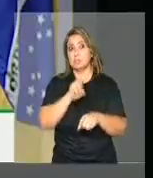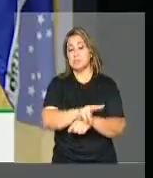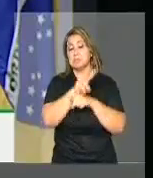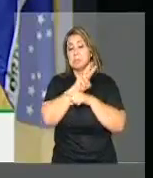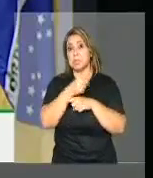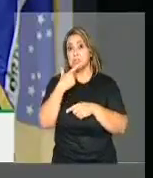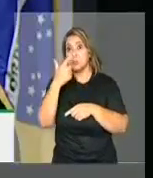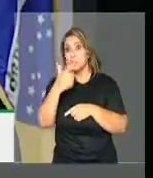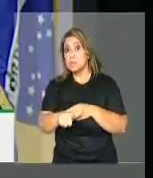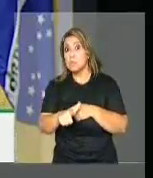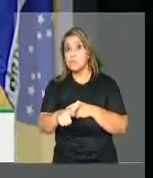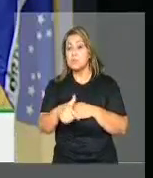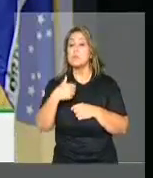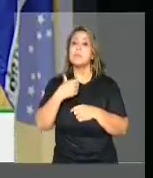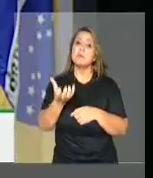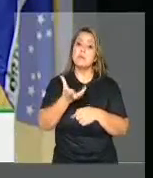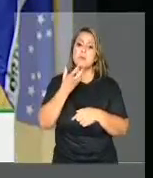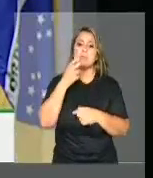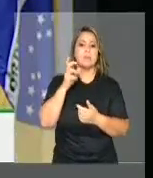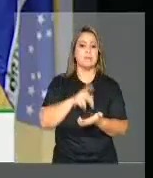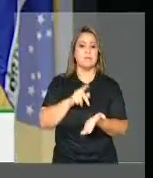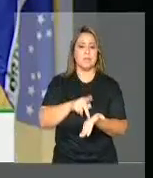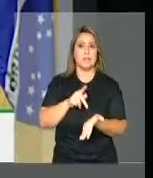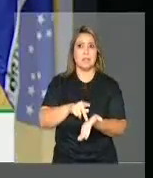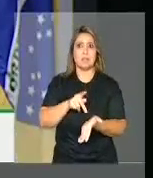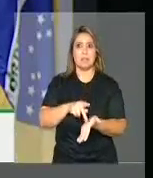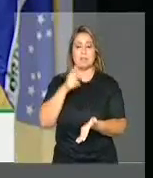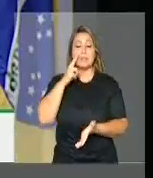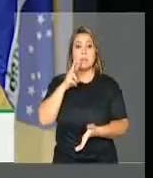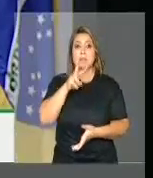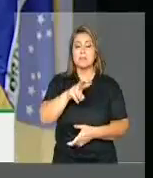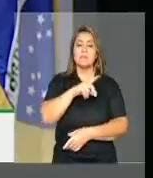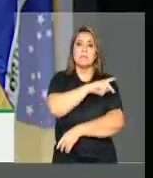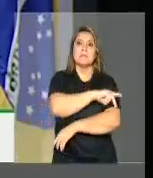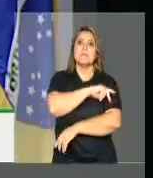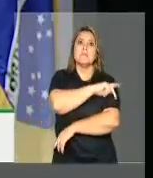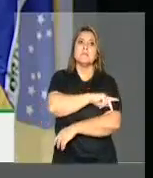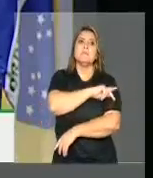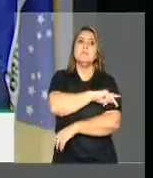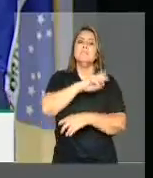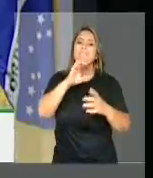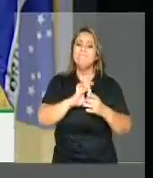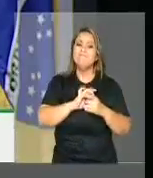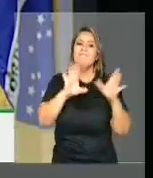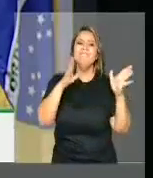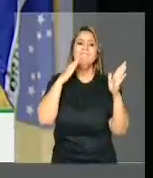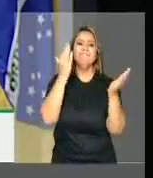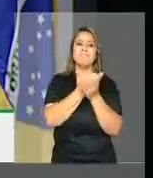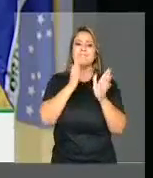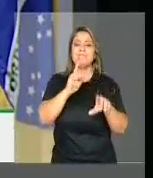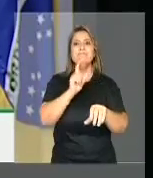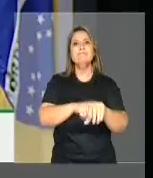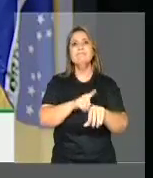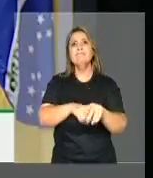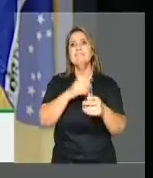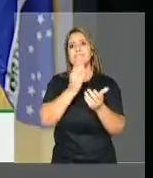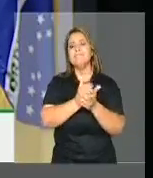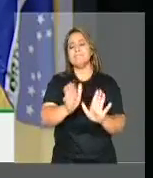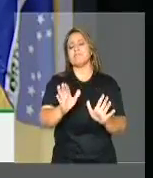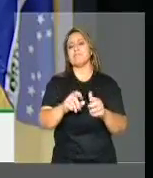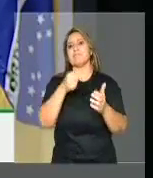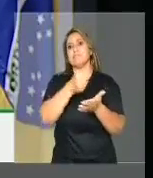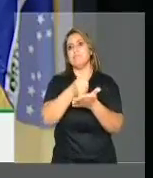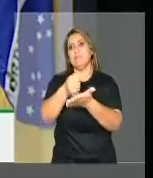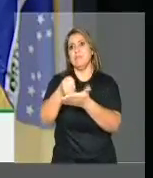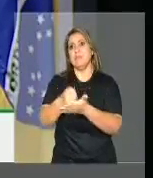empréstimos. O que eu mais gostaria era de ver o Piauí livrar-se desse momento de